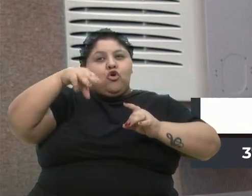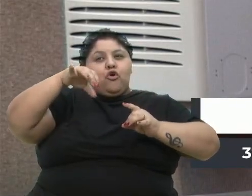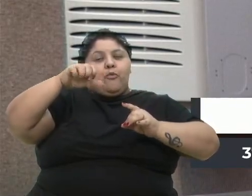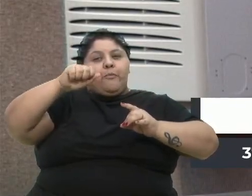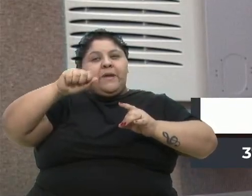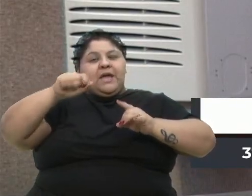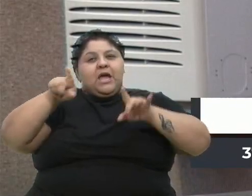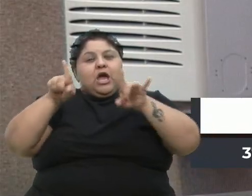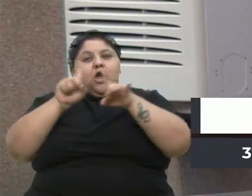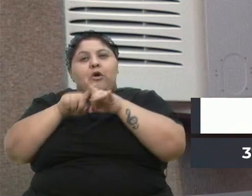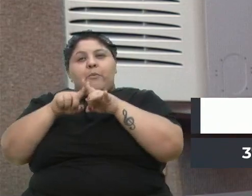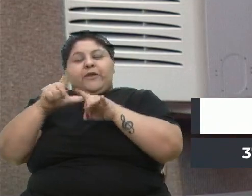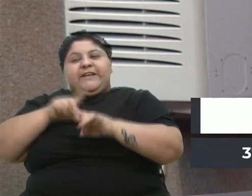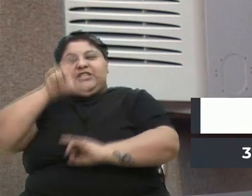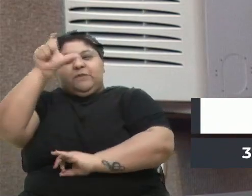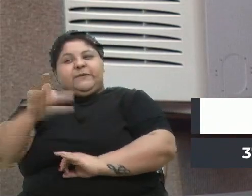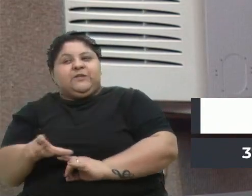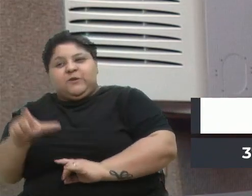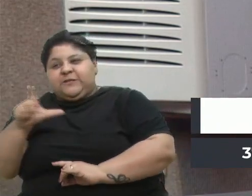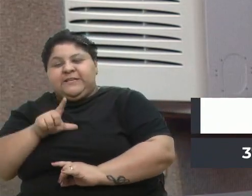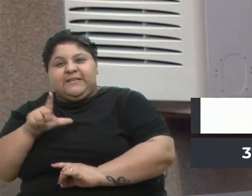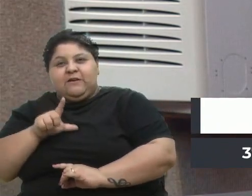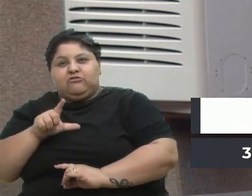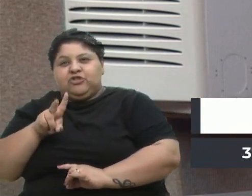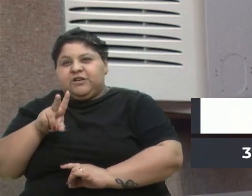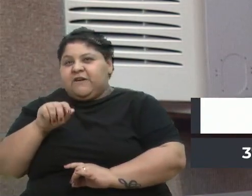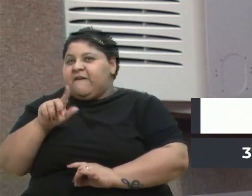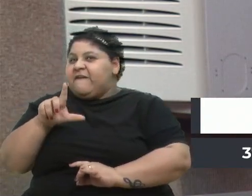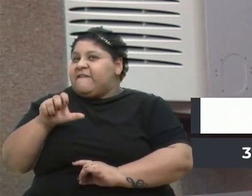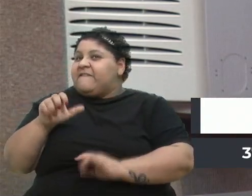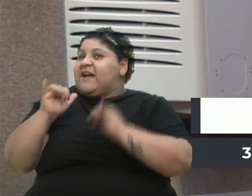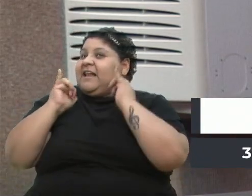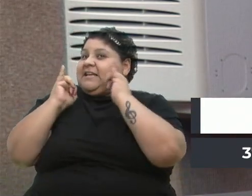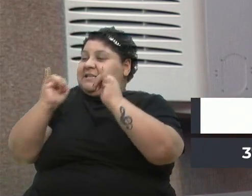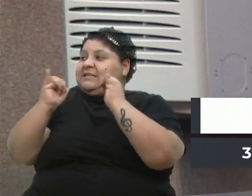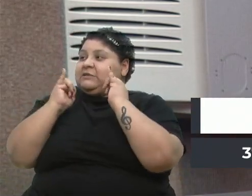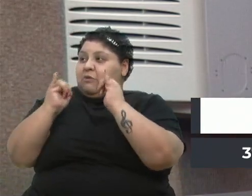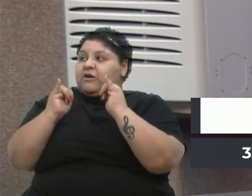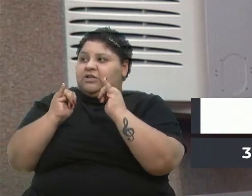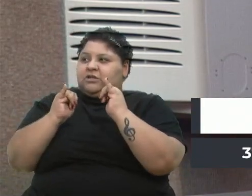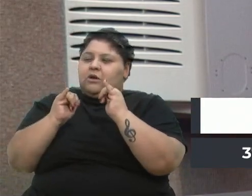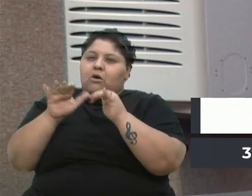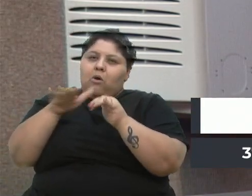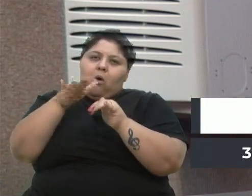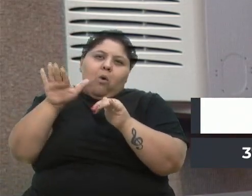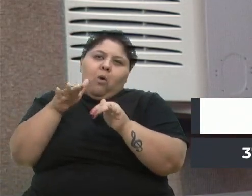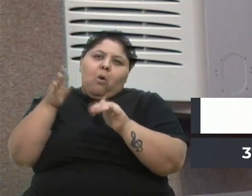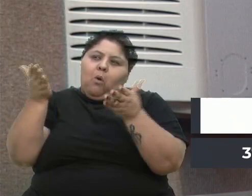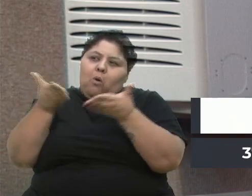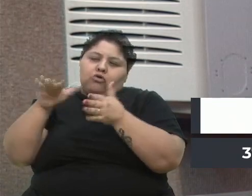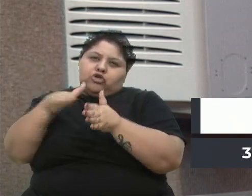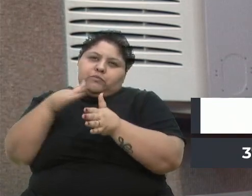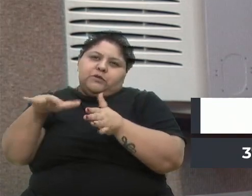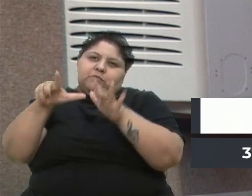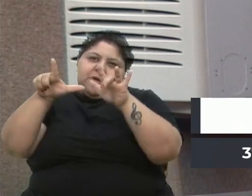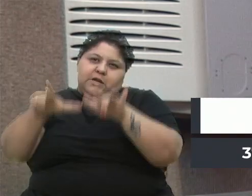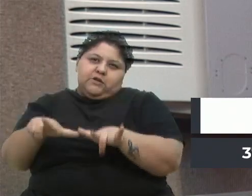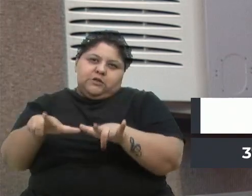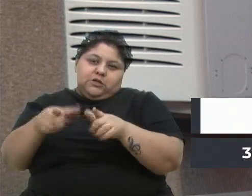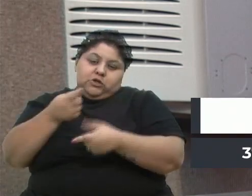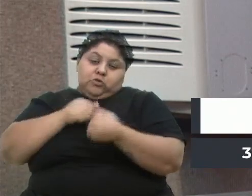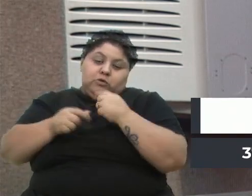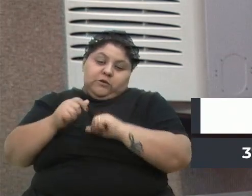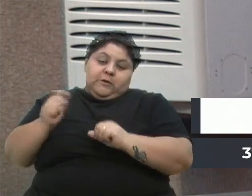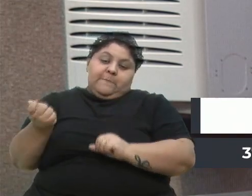Vale Transporte, e algumas são em torno de 20 funcionários ali do setor administrativo, então que precisavam desse serviço. A questão é